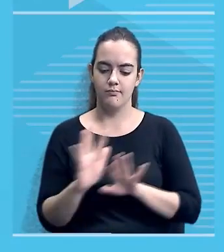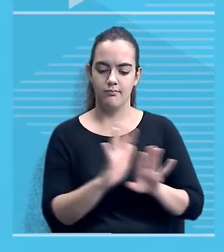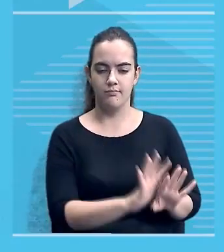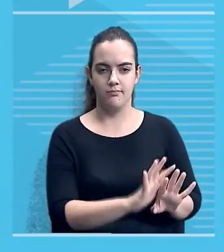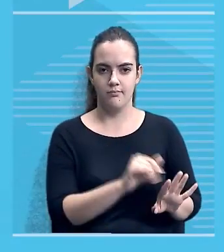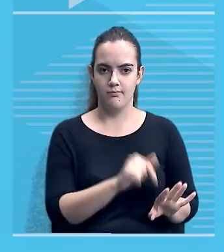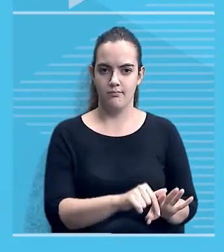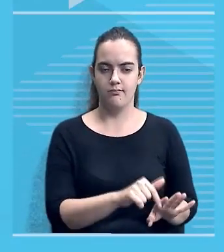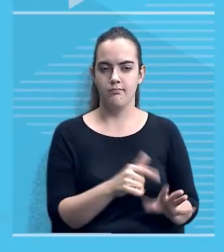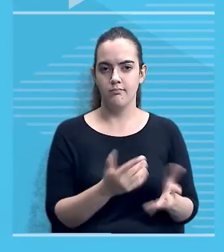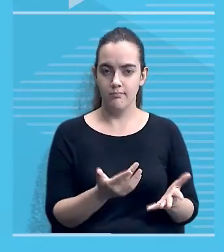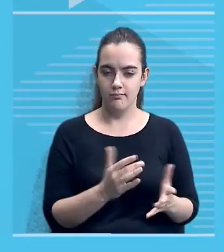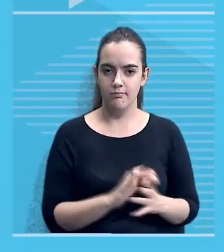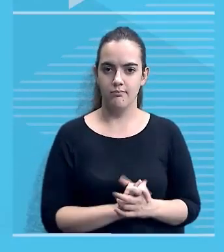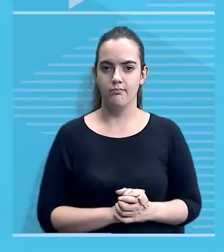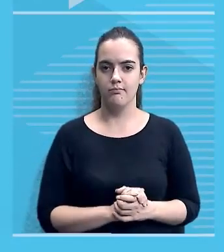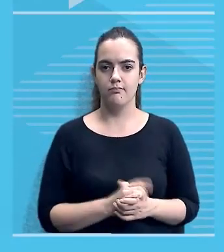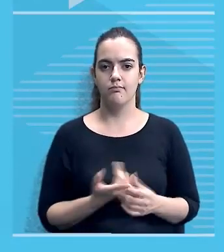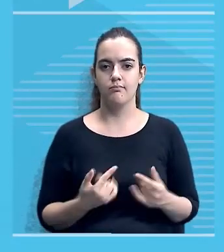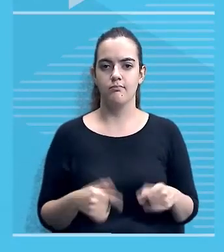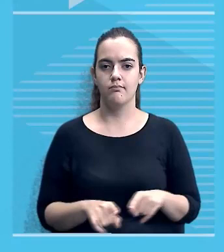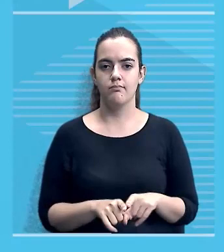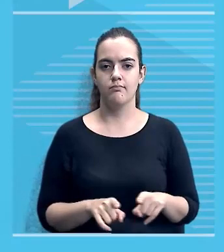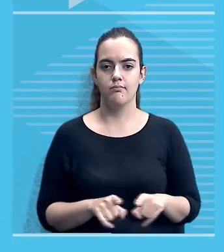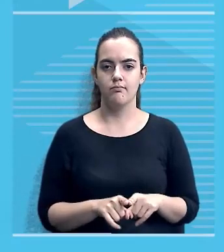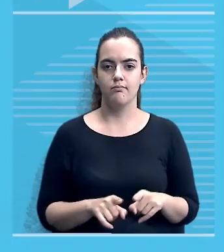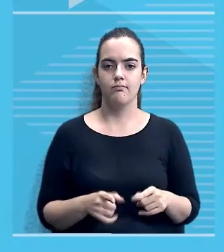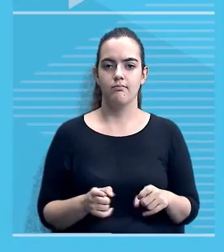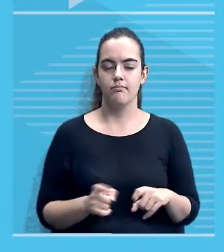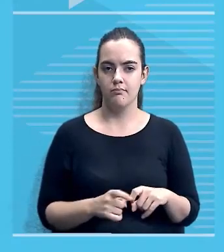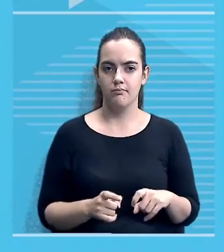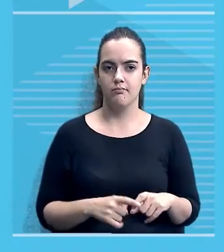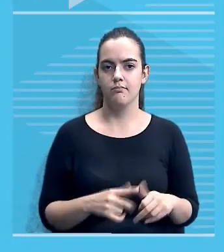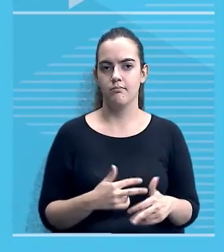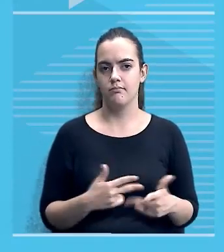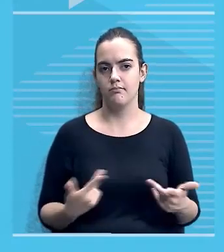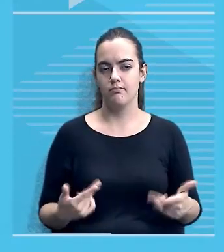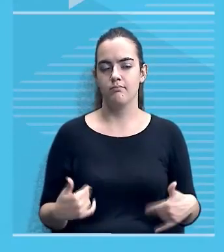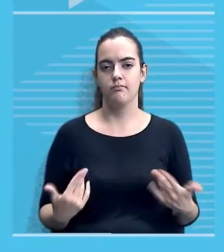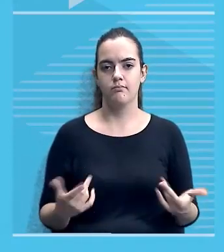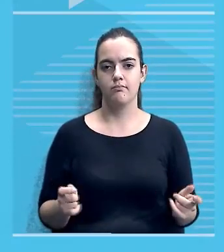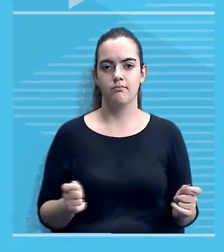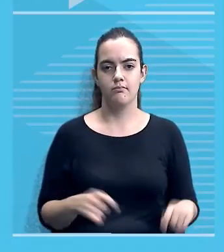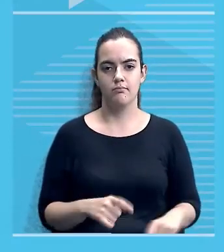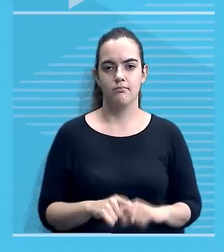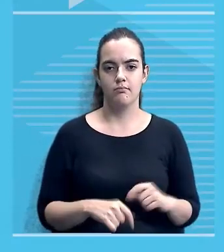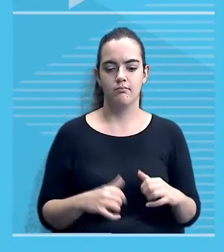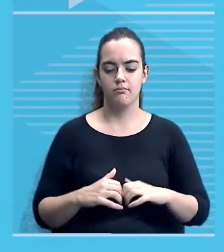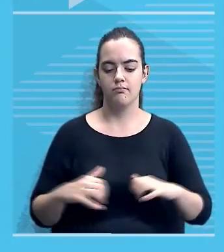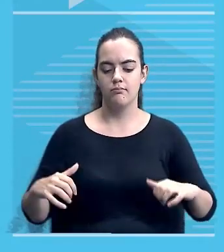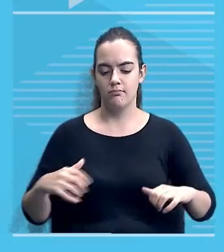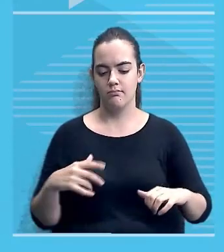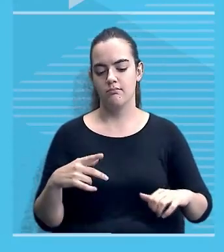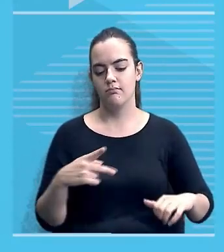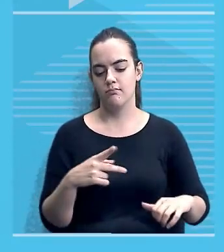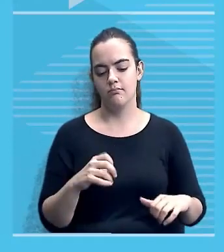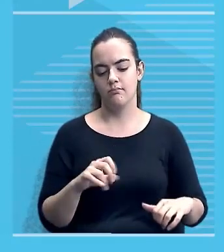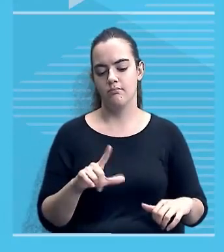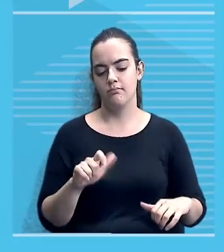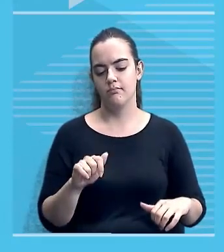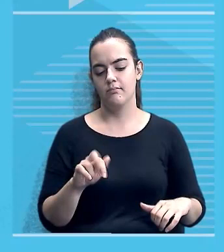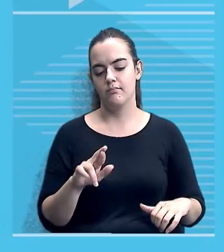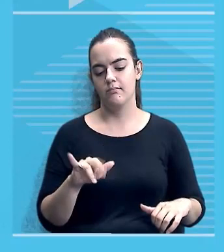dinâmico ela apresenta uma maior oferta de emprego Então ela tem essa capacidade essa polarização essa capacidade de atrair